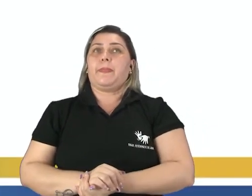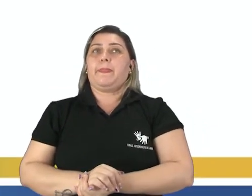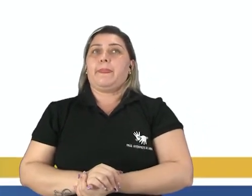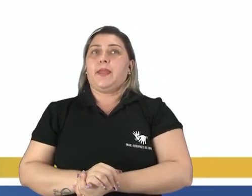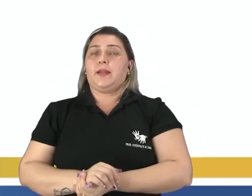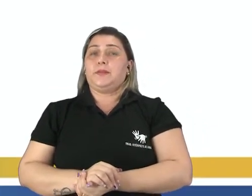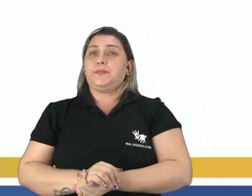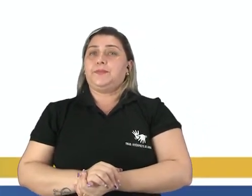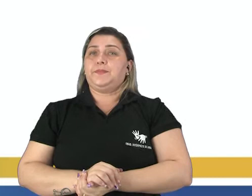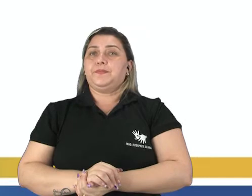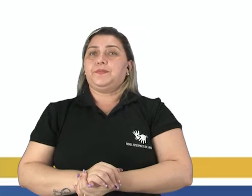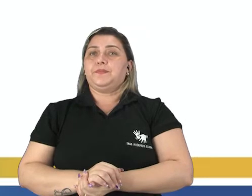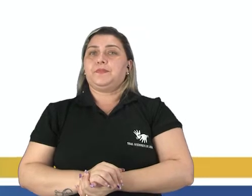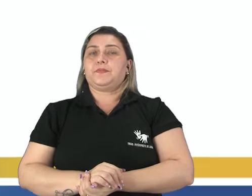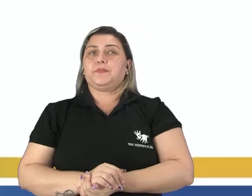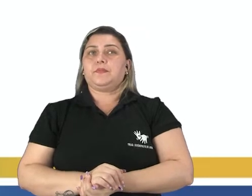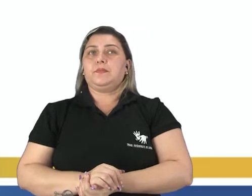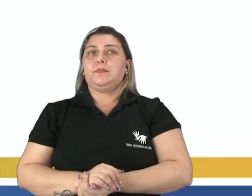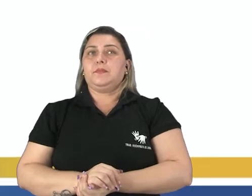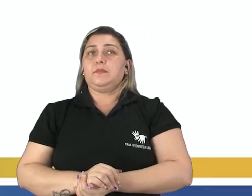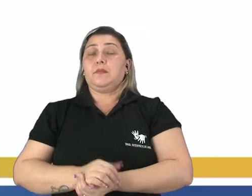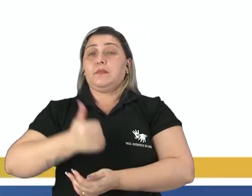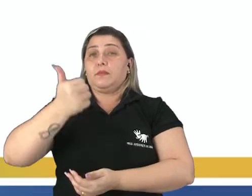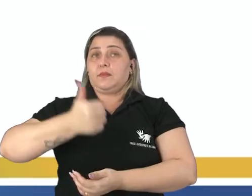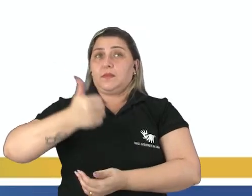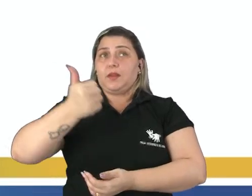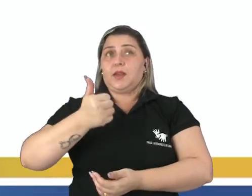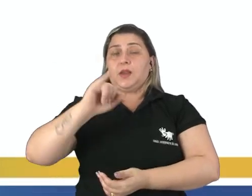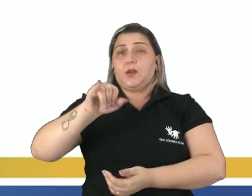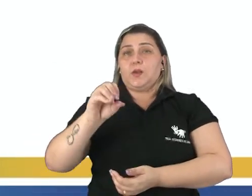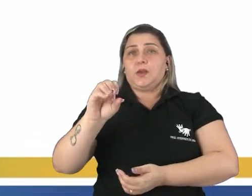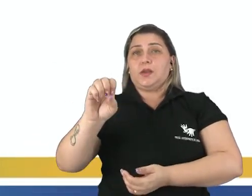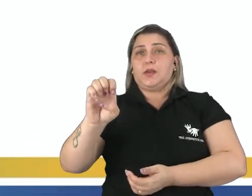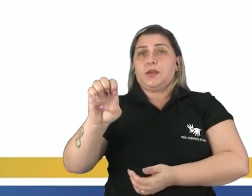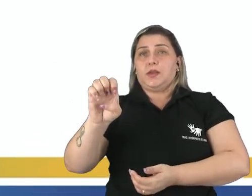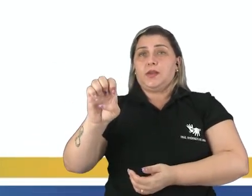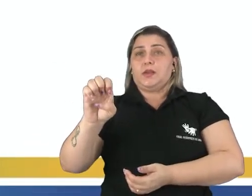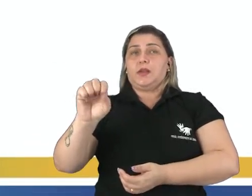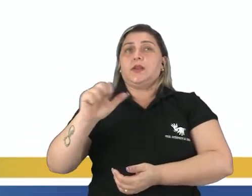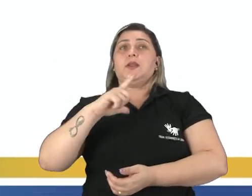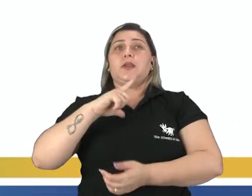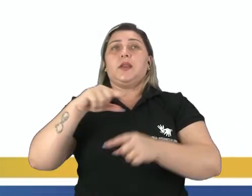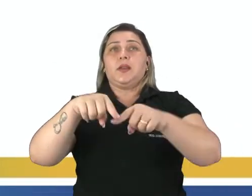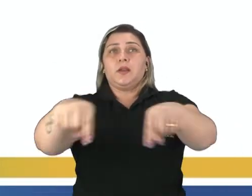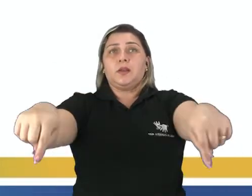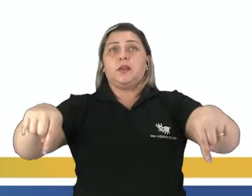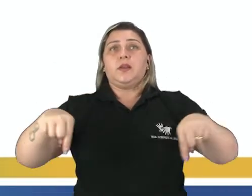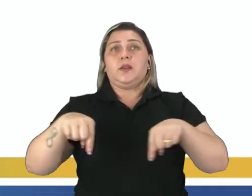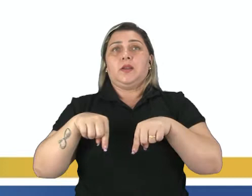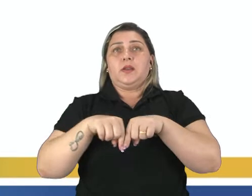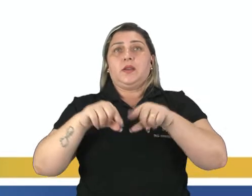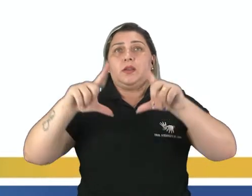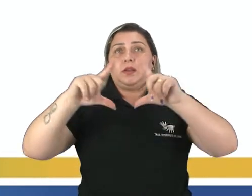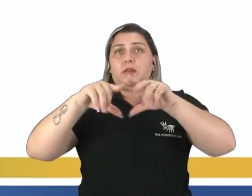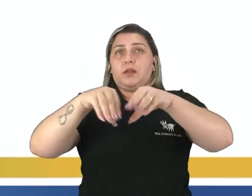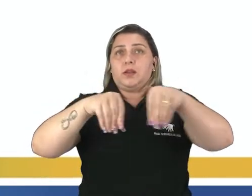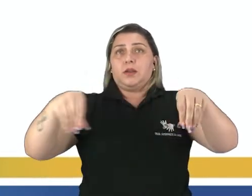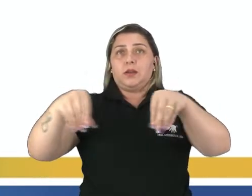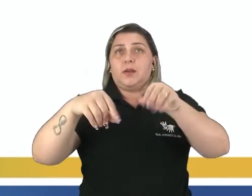Então, vamos praticar um pouco. Questão número 1. José possui um terreno